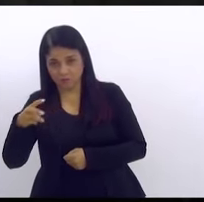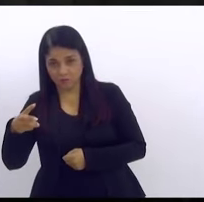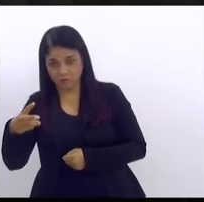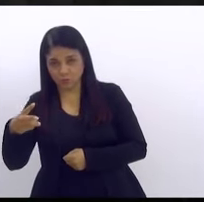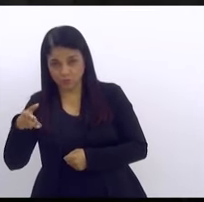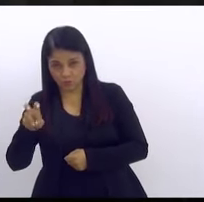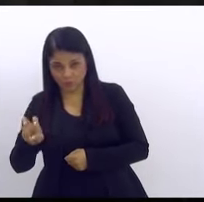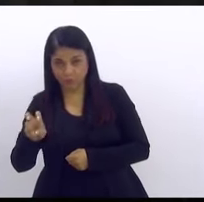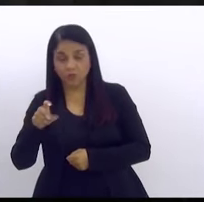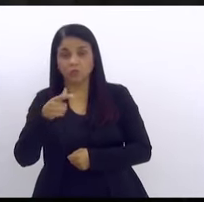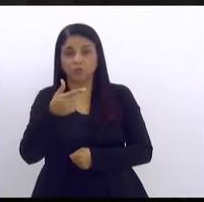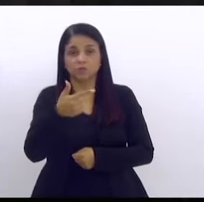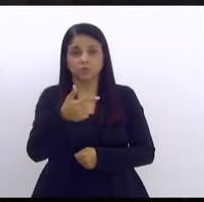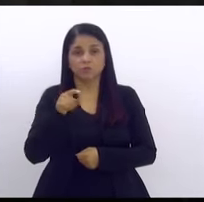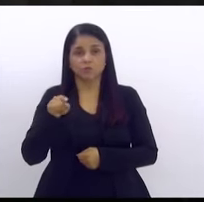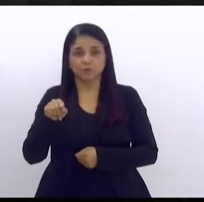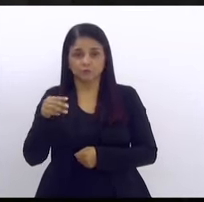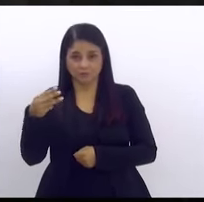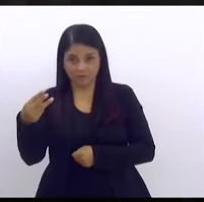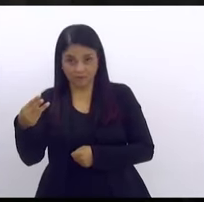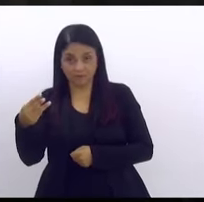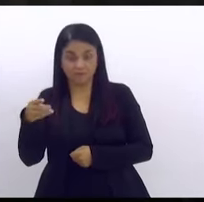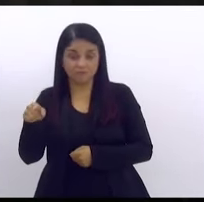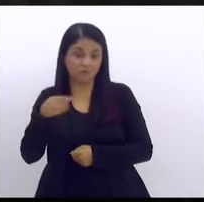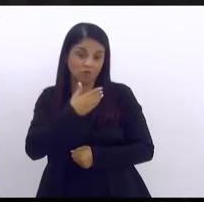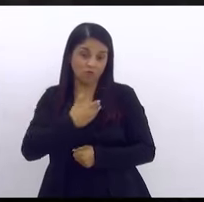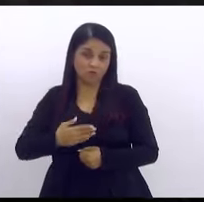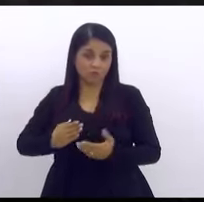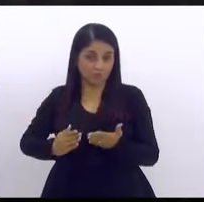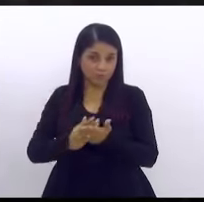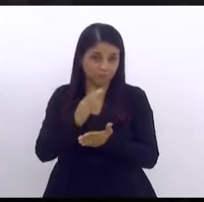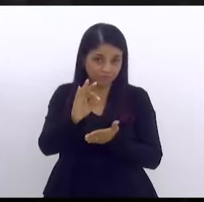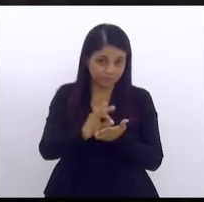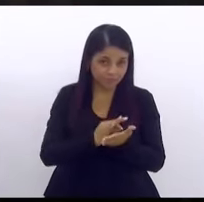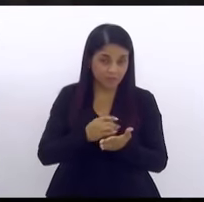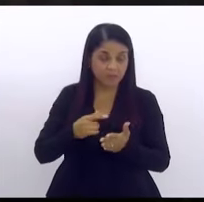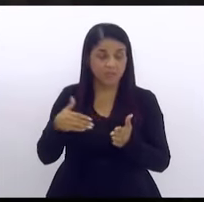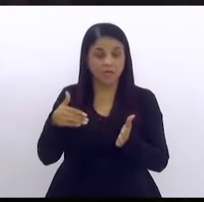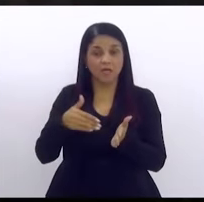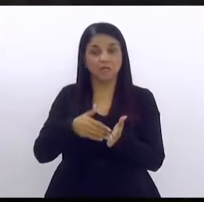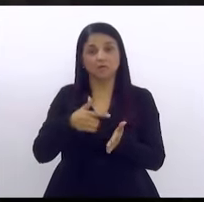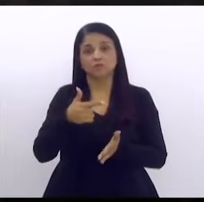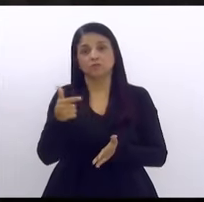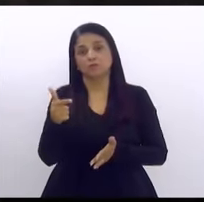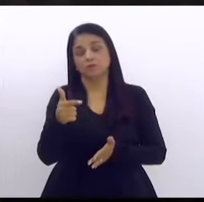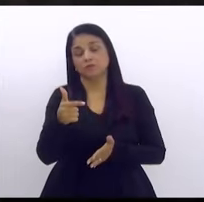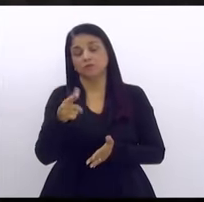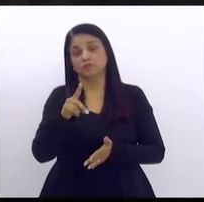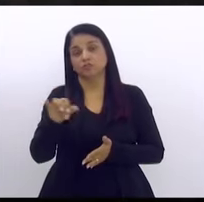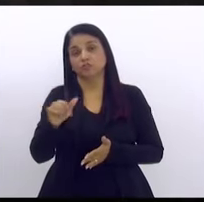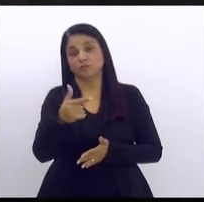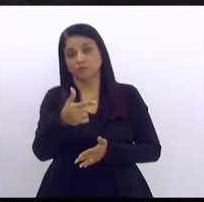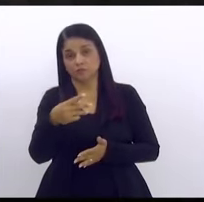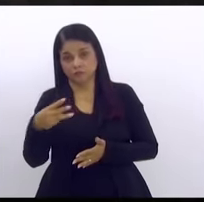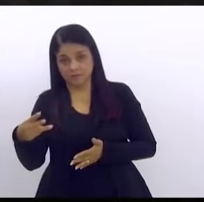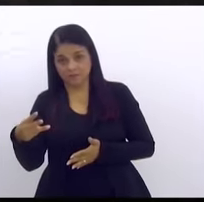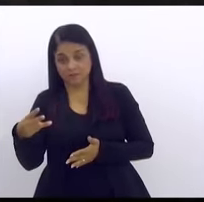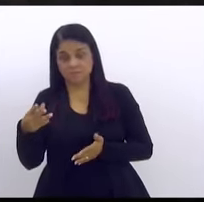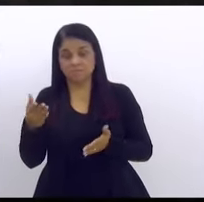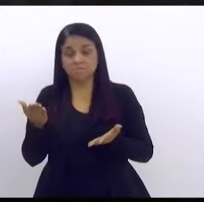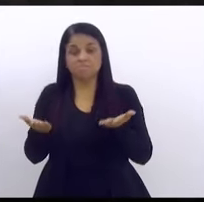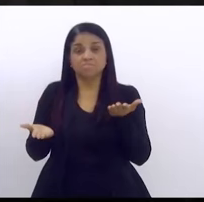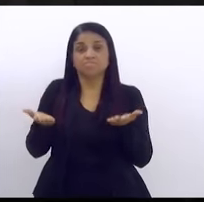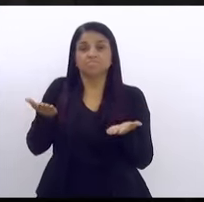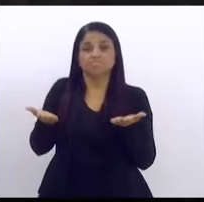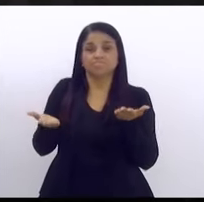isso. E o governador pode sancionar até o dia 23. Mas manteve o equilíbrio